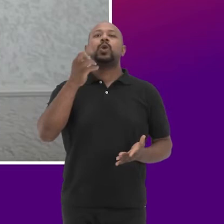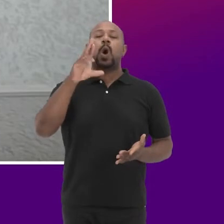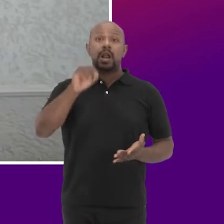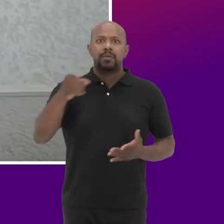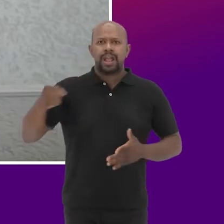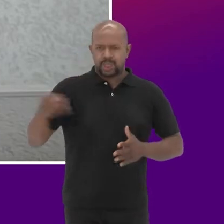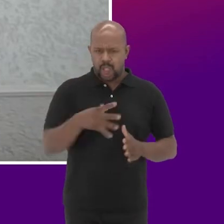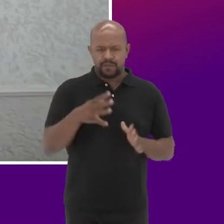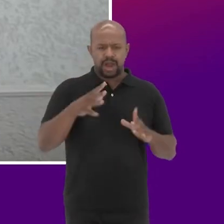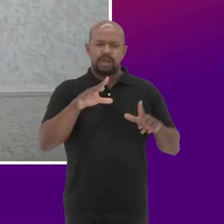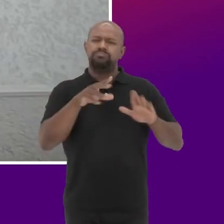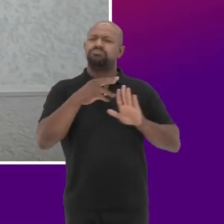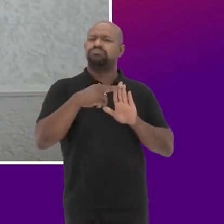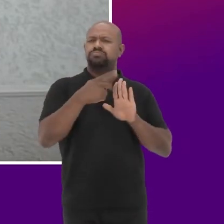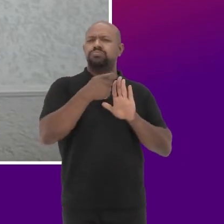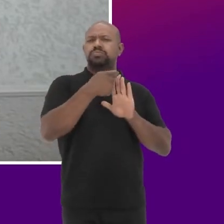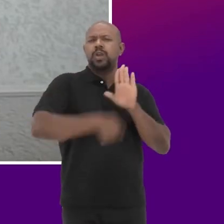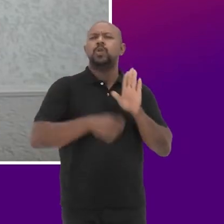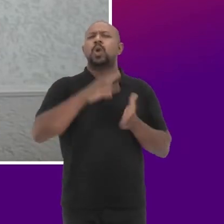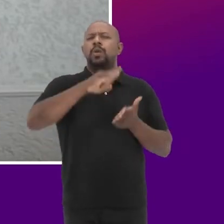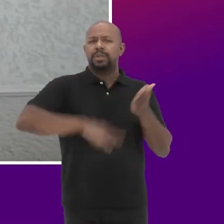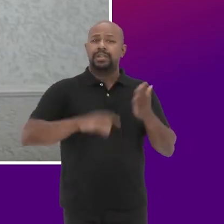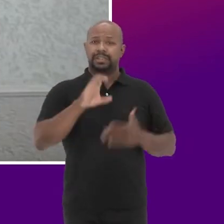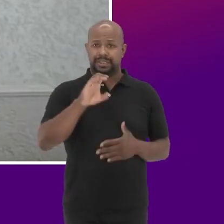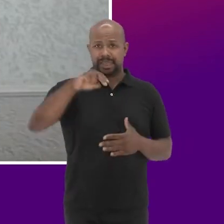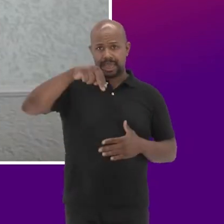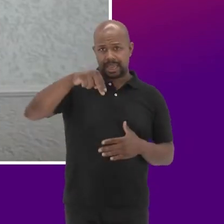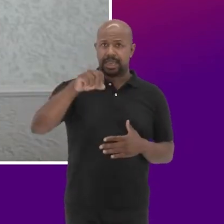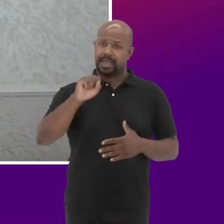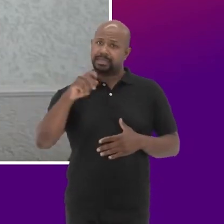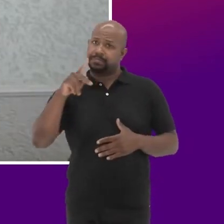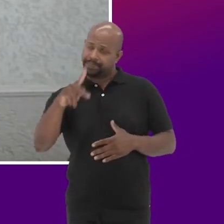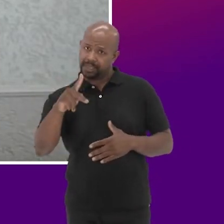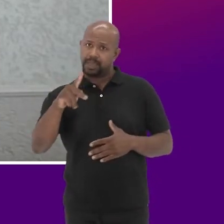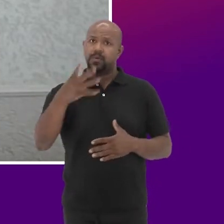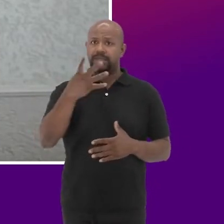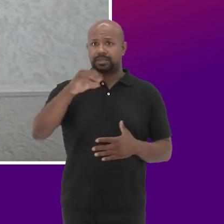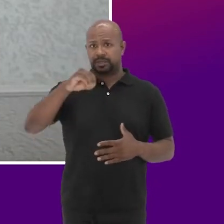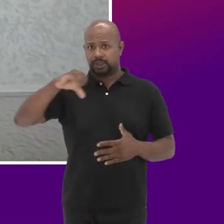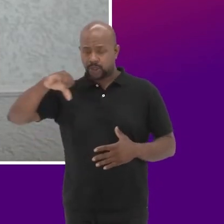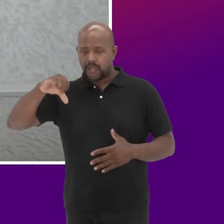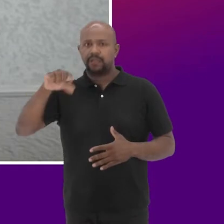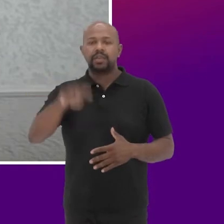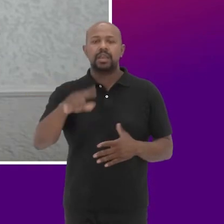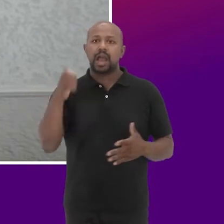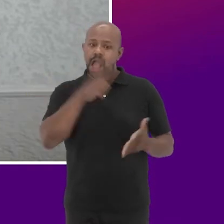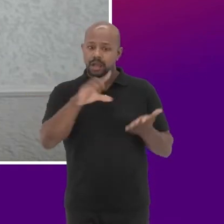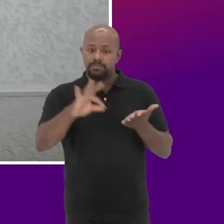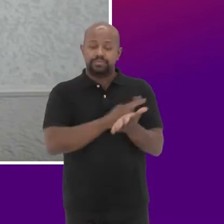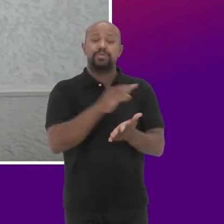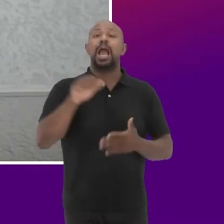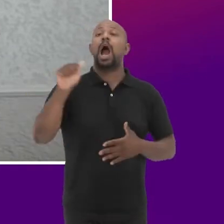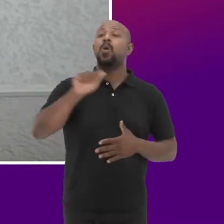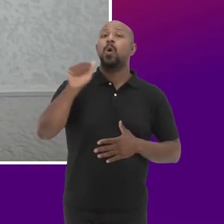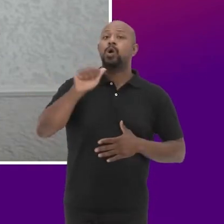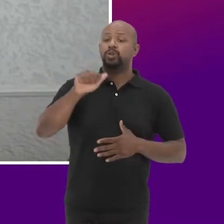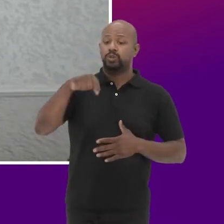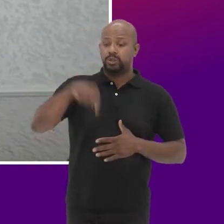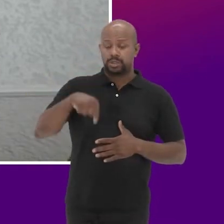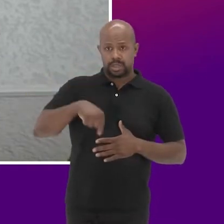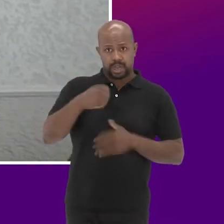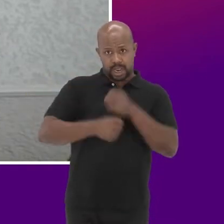a nova circular CNSP 409, que passou a vigorar em agosto